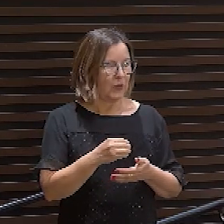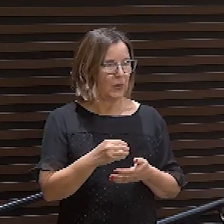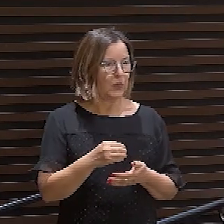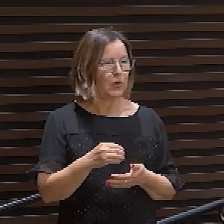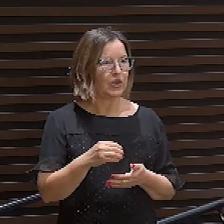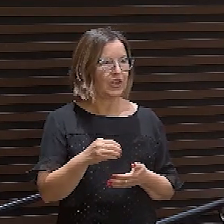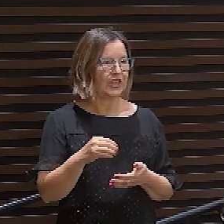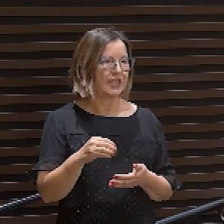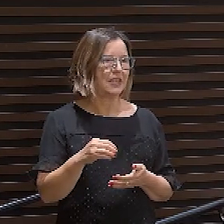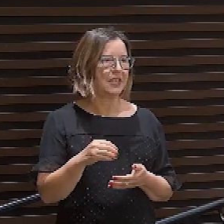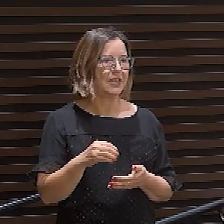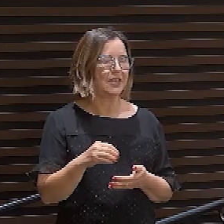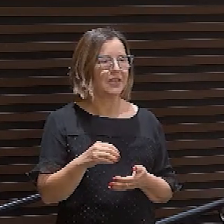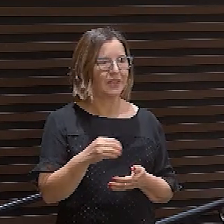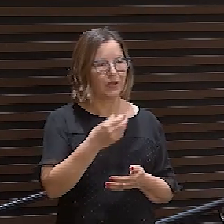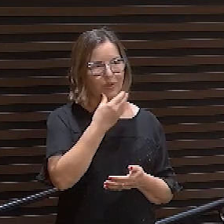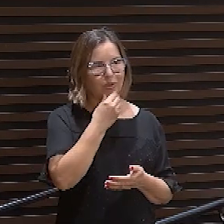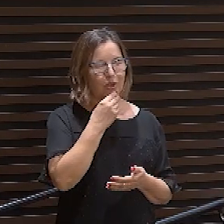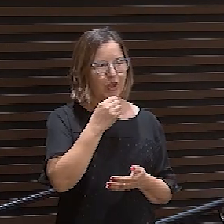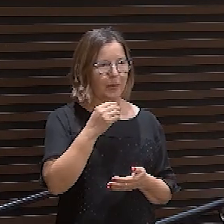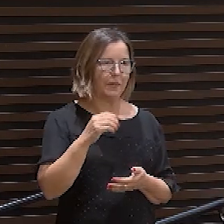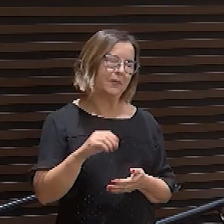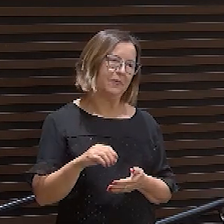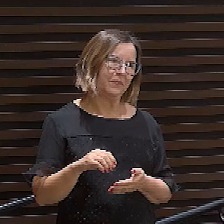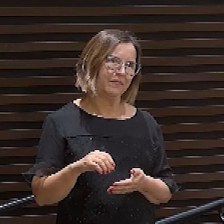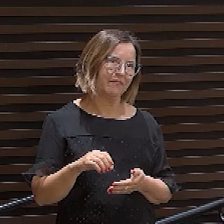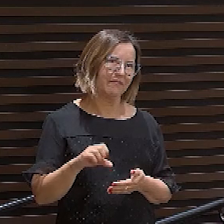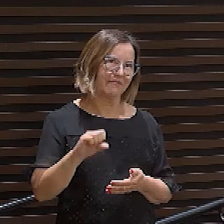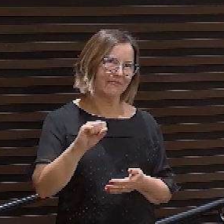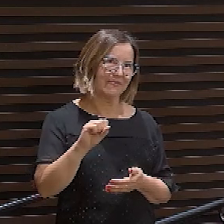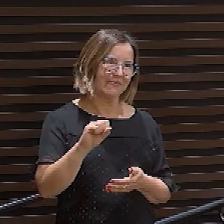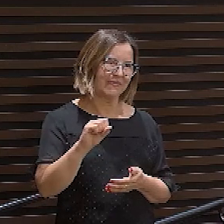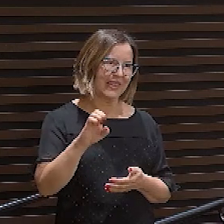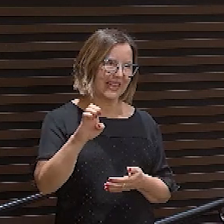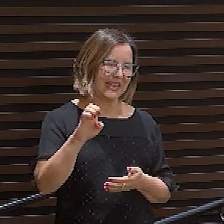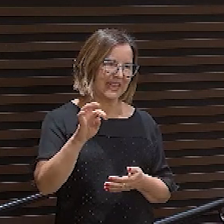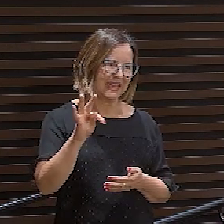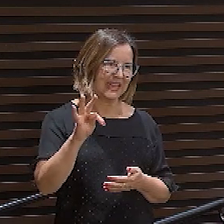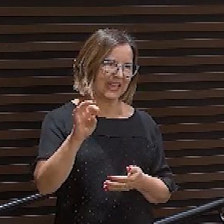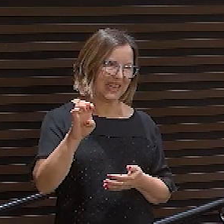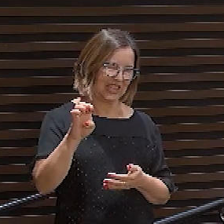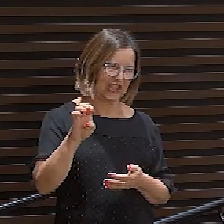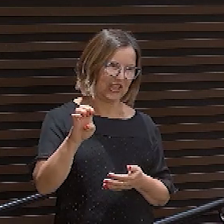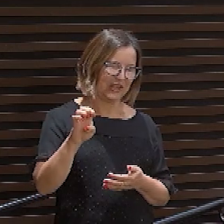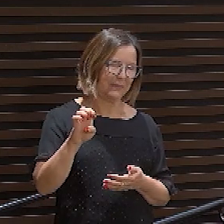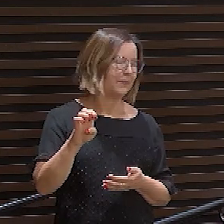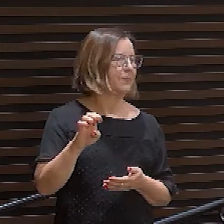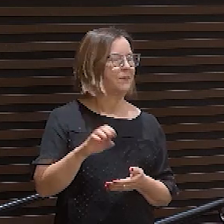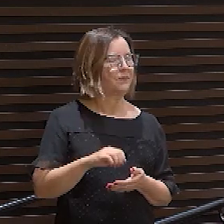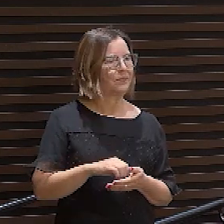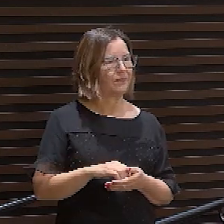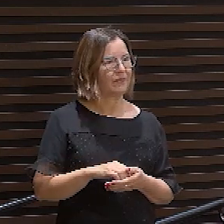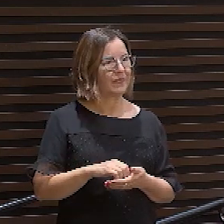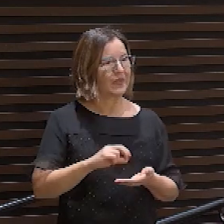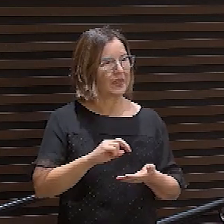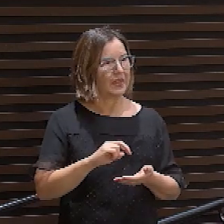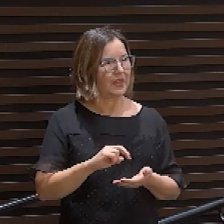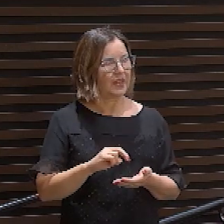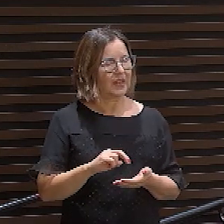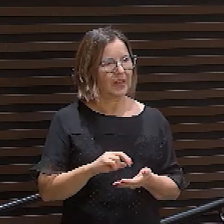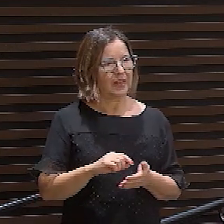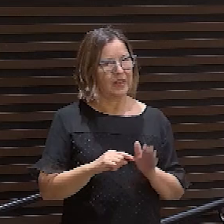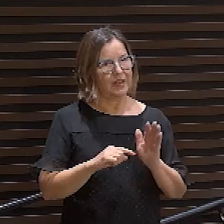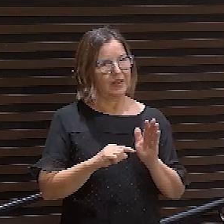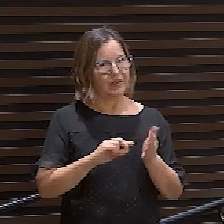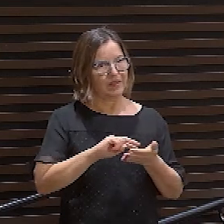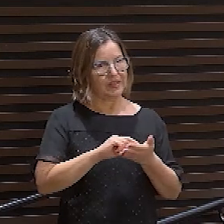E no lugar de Abel nasce Sete. E Sete é uma tipologia da ressurreição. Abel